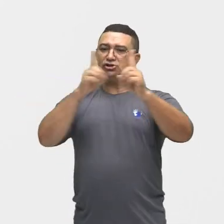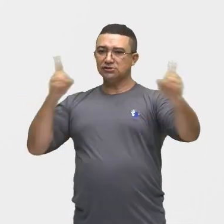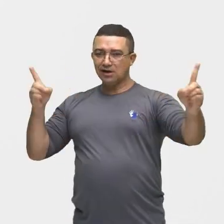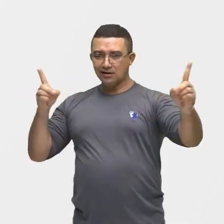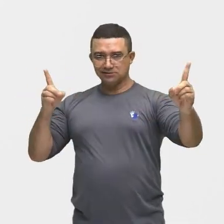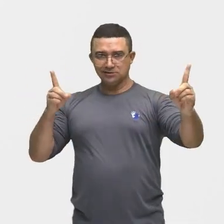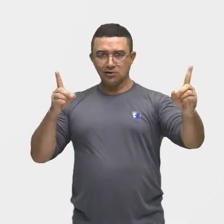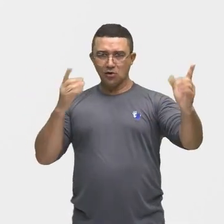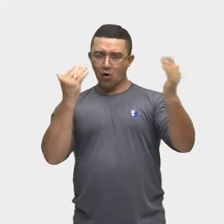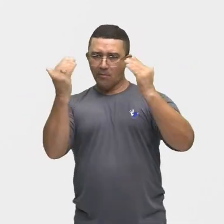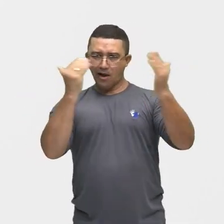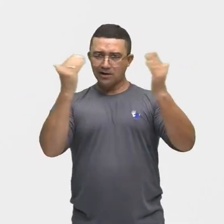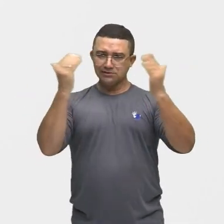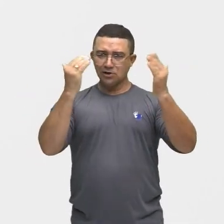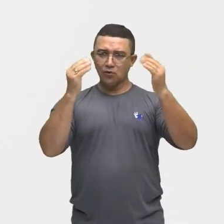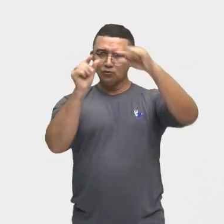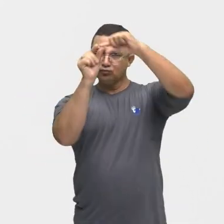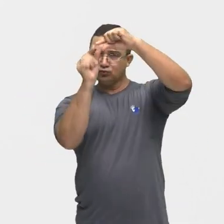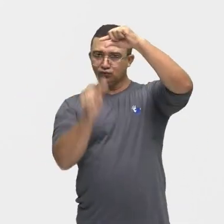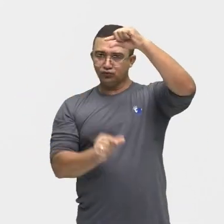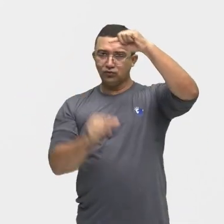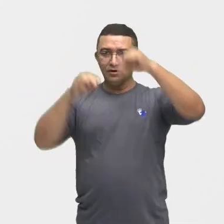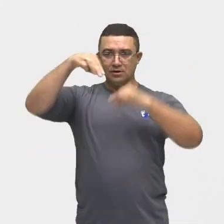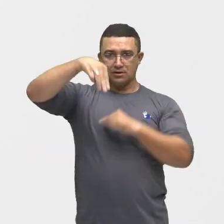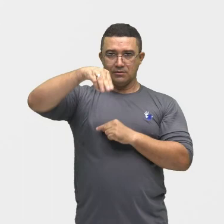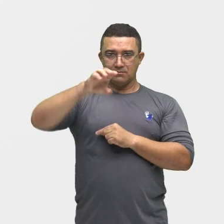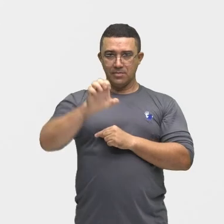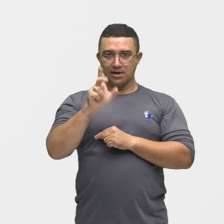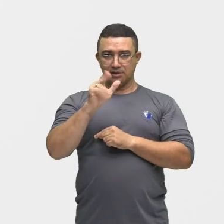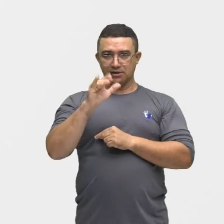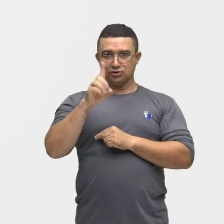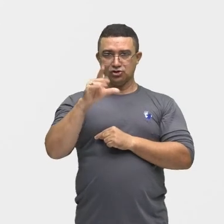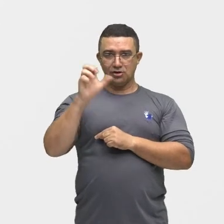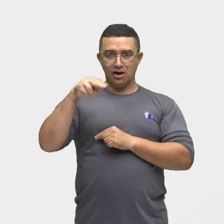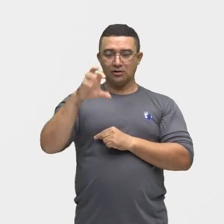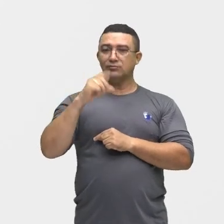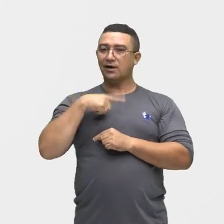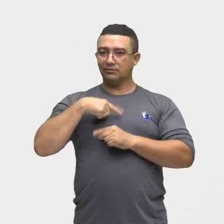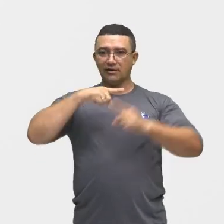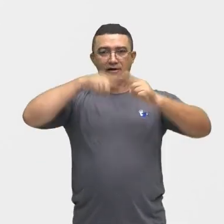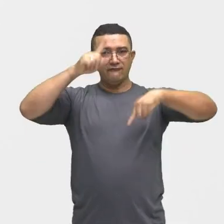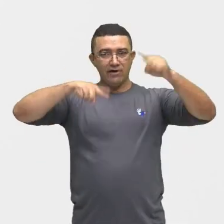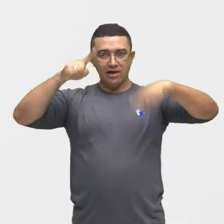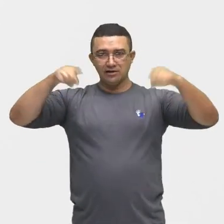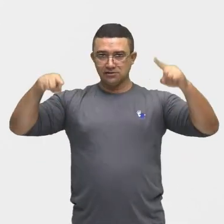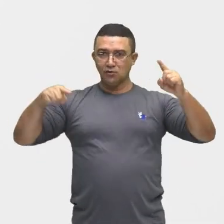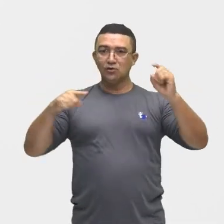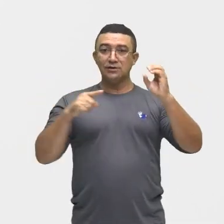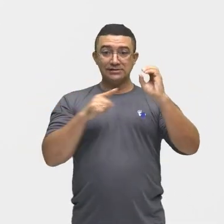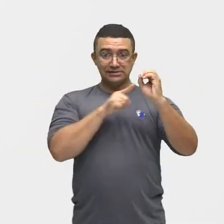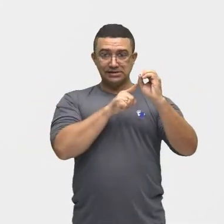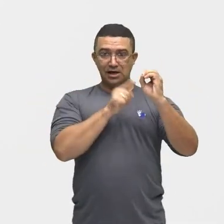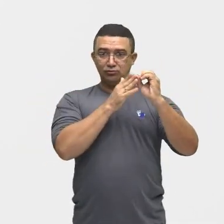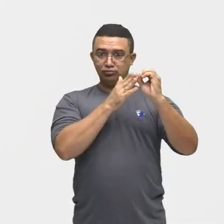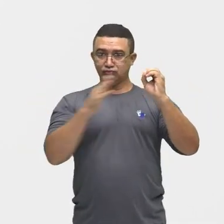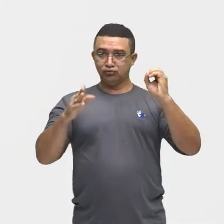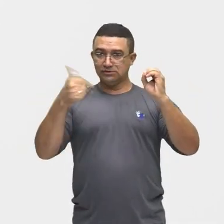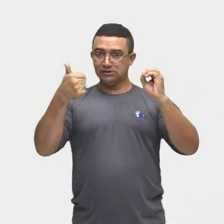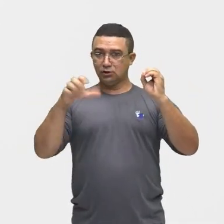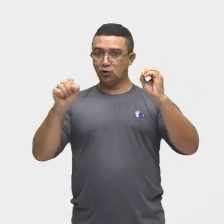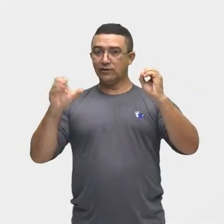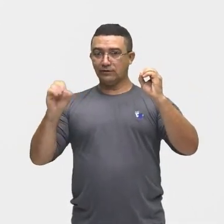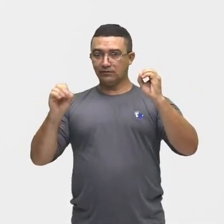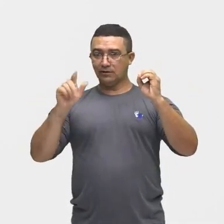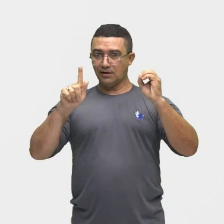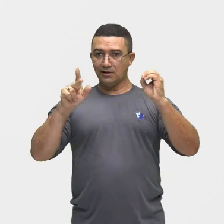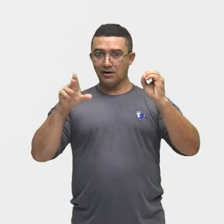ao meridiano, a gente tem aí a variação de 0 a 180 graus. De 0 a 180 graus